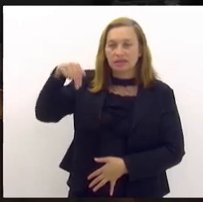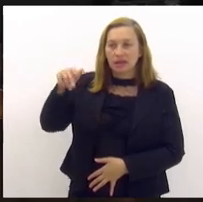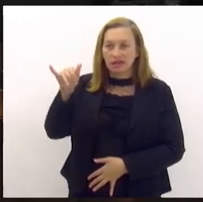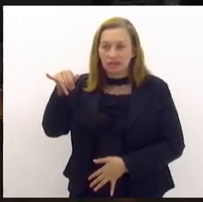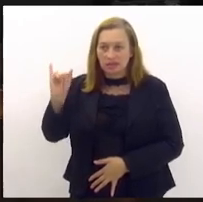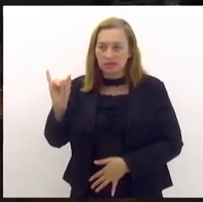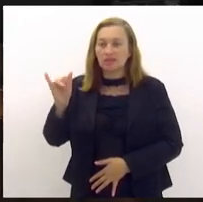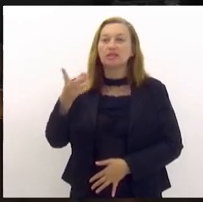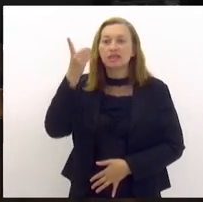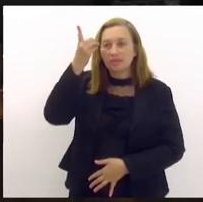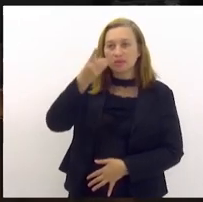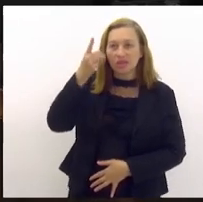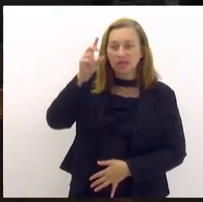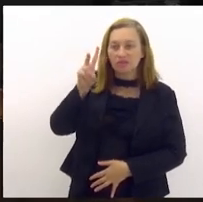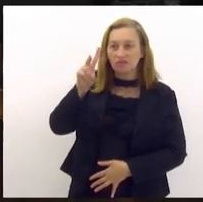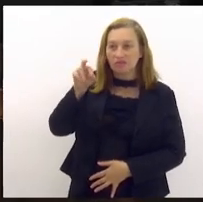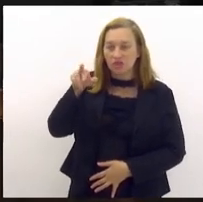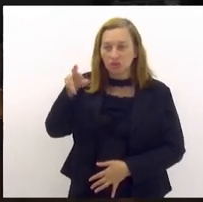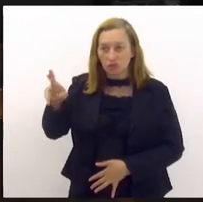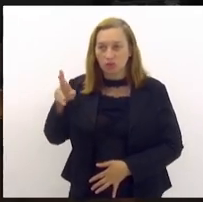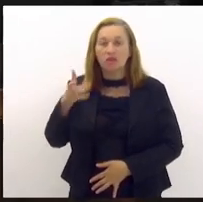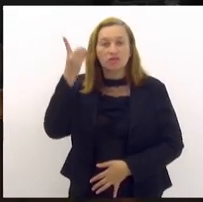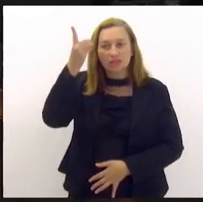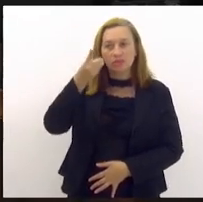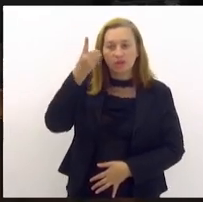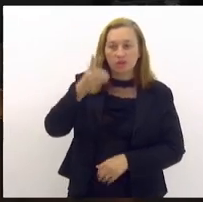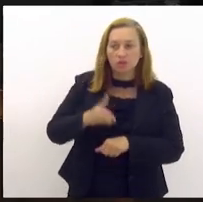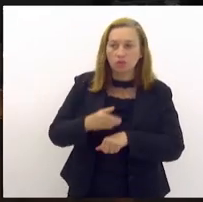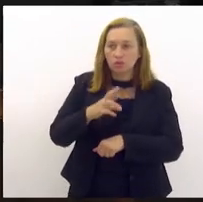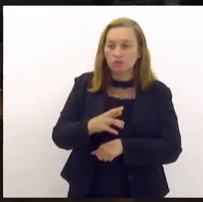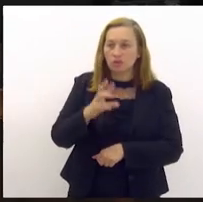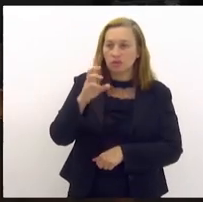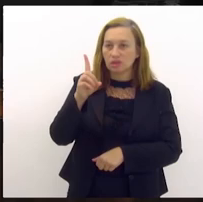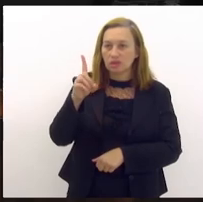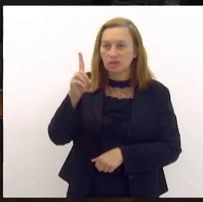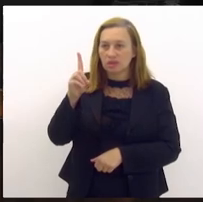Deputado Vitor Júnior. Deputado doutor Deodalto.